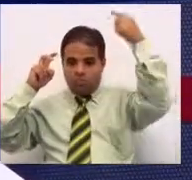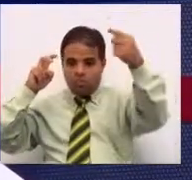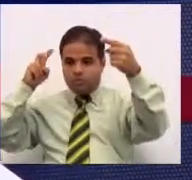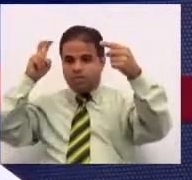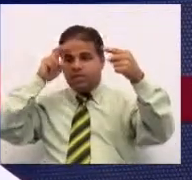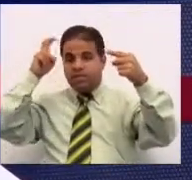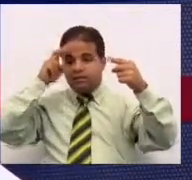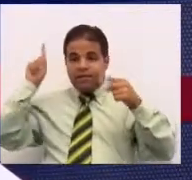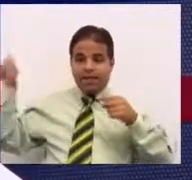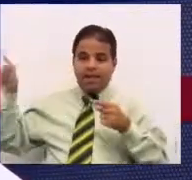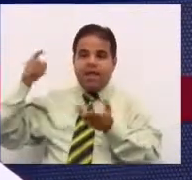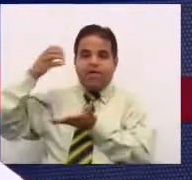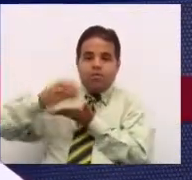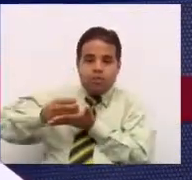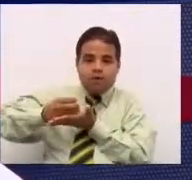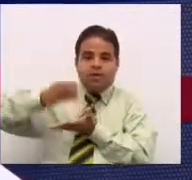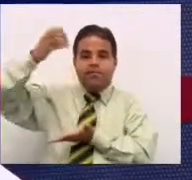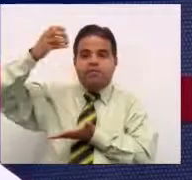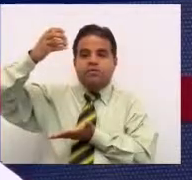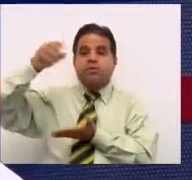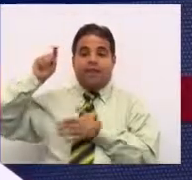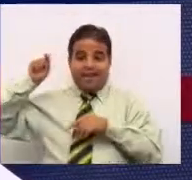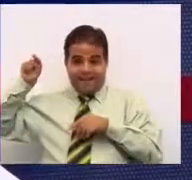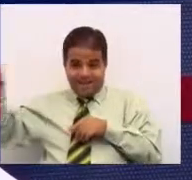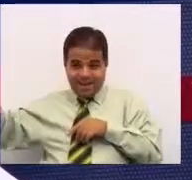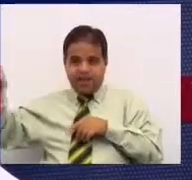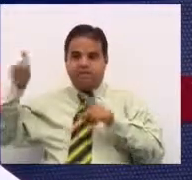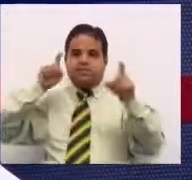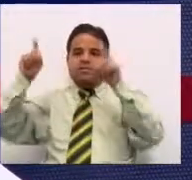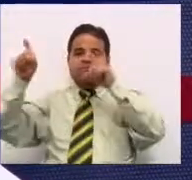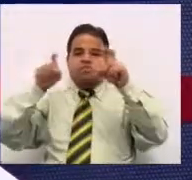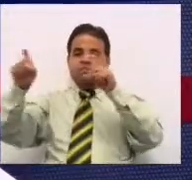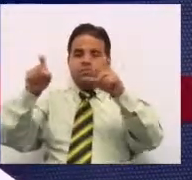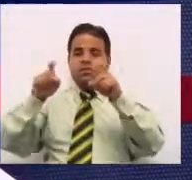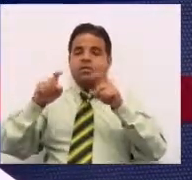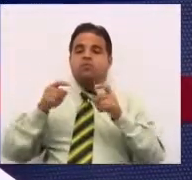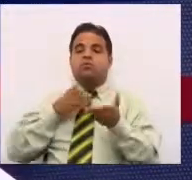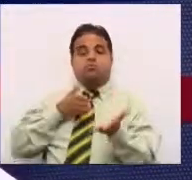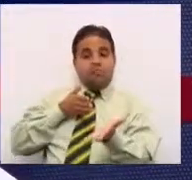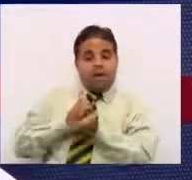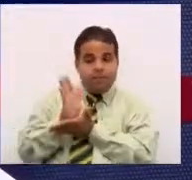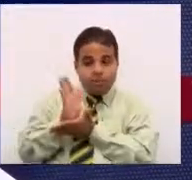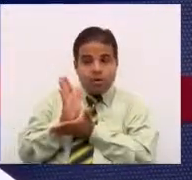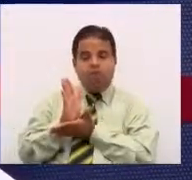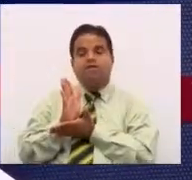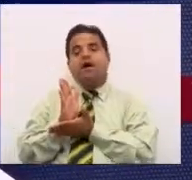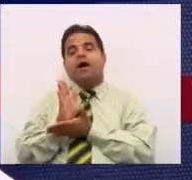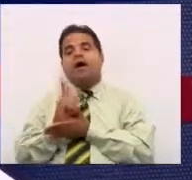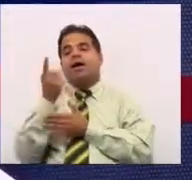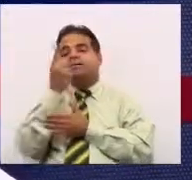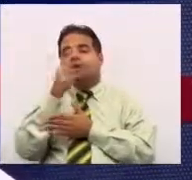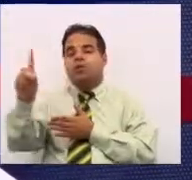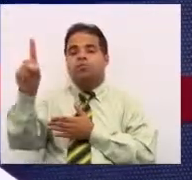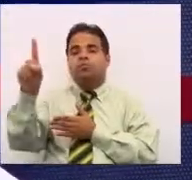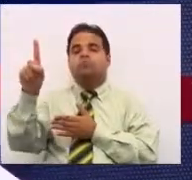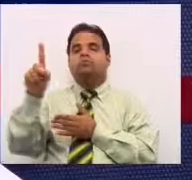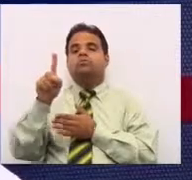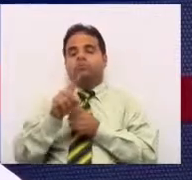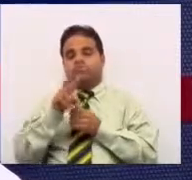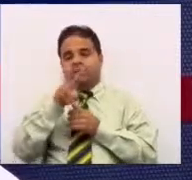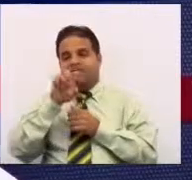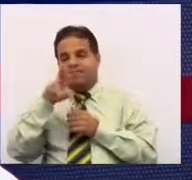no Adamastor Centro, e nesta reunião nós vamos, então, aprovar essa última versão do